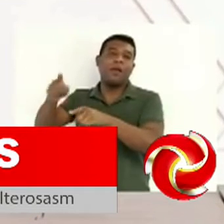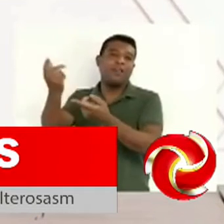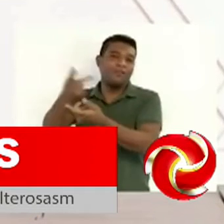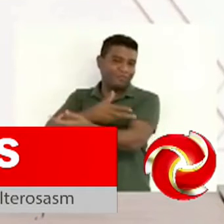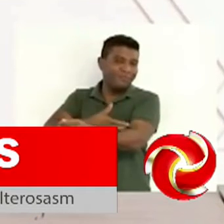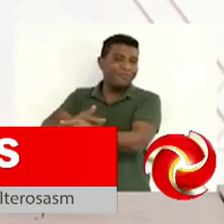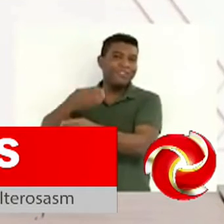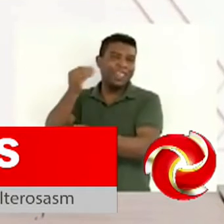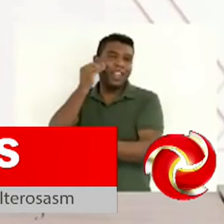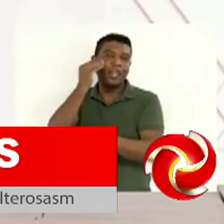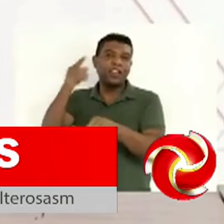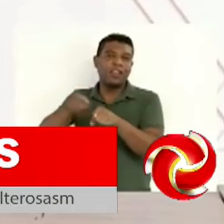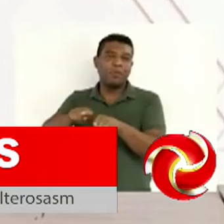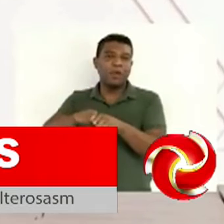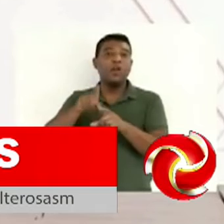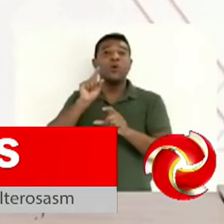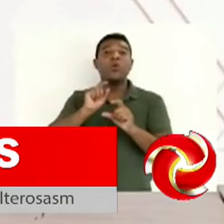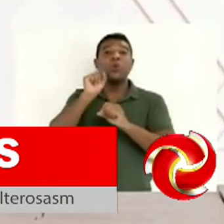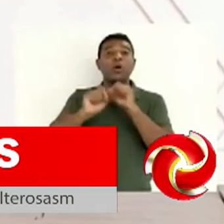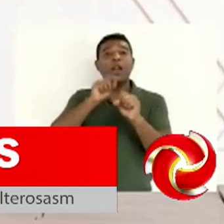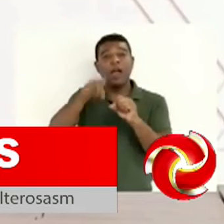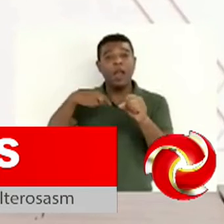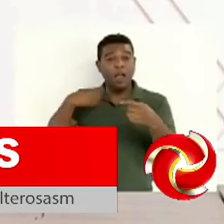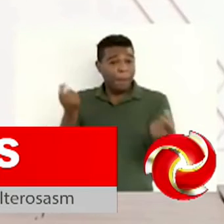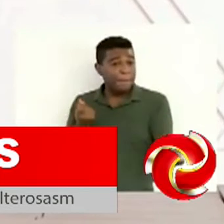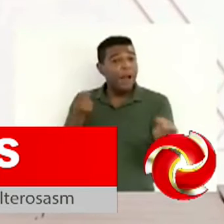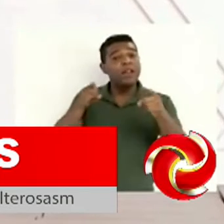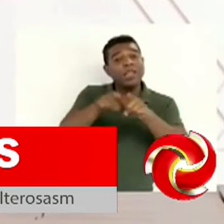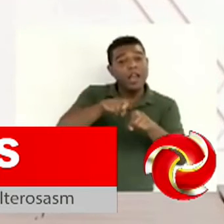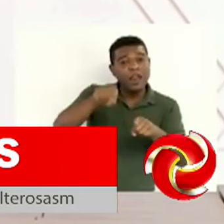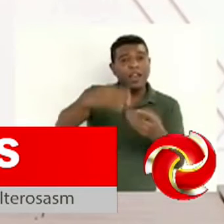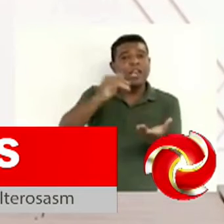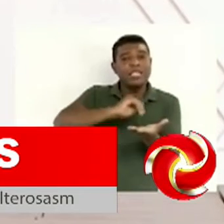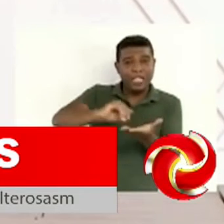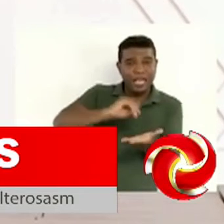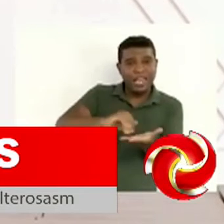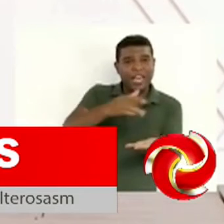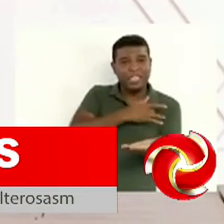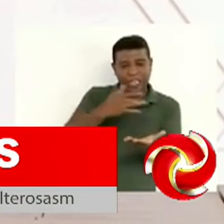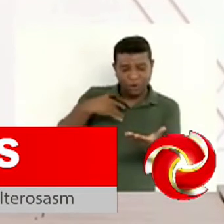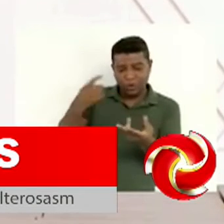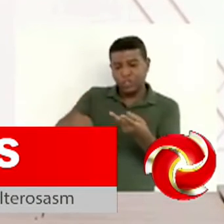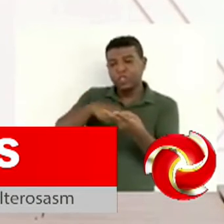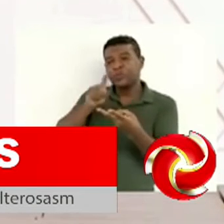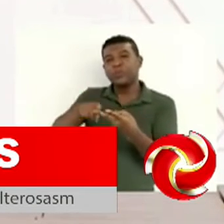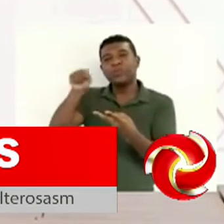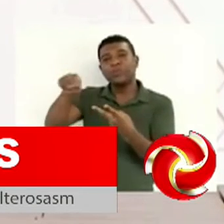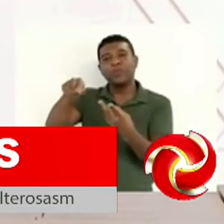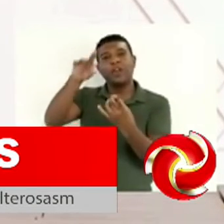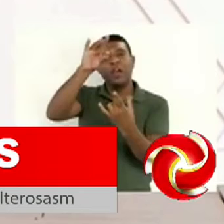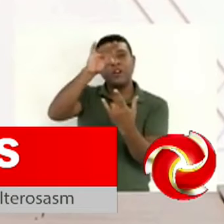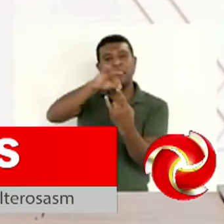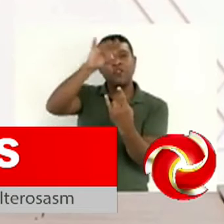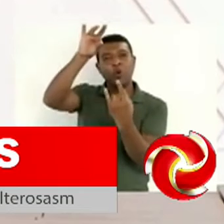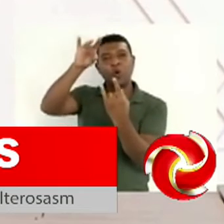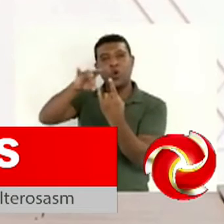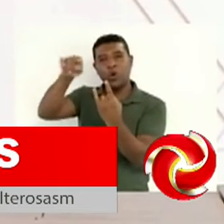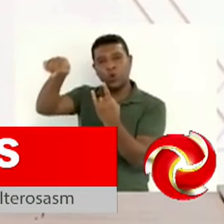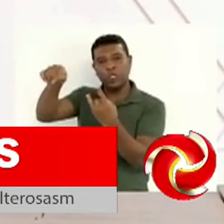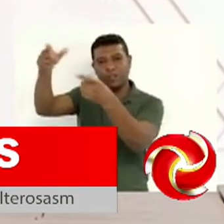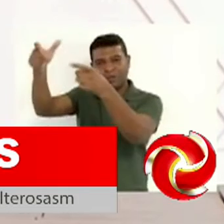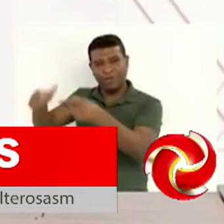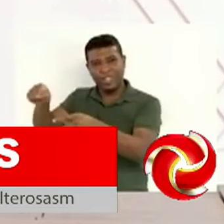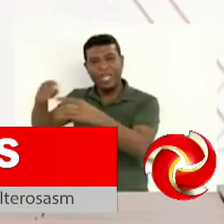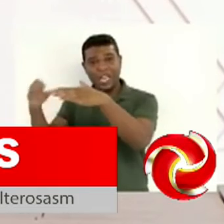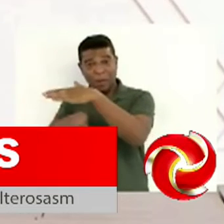da rede, além de uma parceria com a Fundação Oswaldo Cruz, né, a Fiocruz, que também nos dará suporte mediante